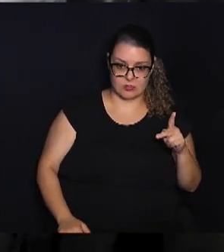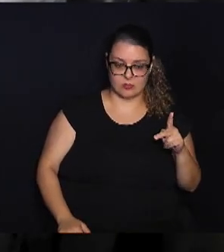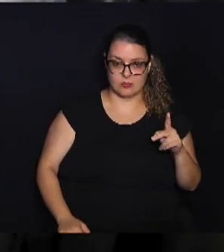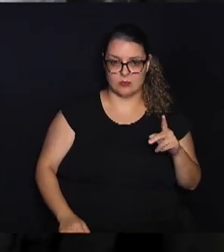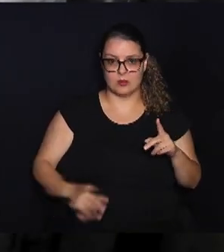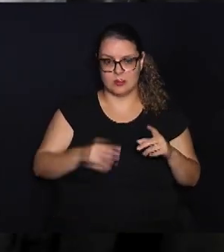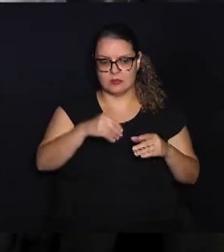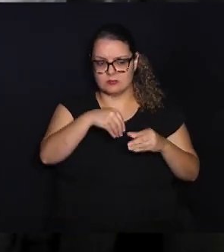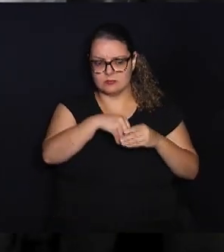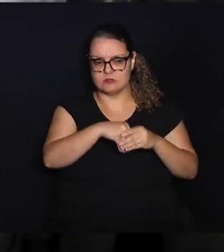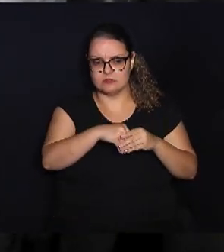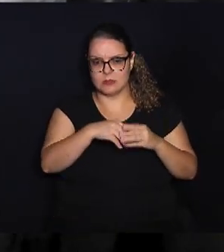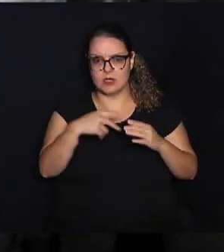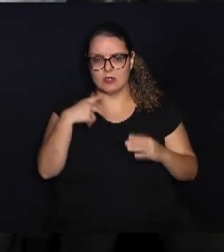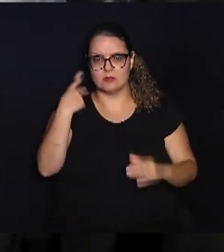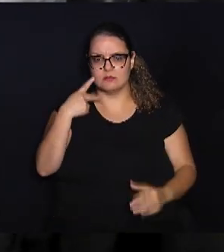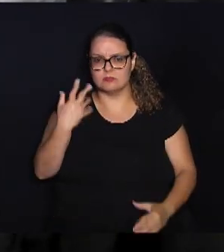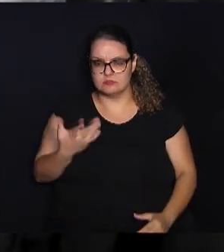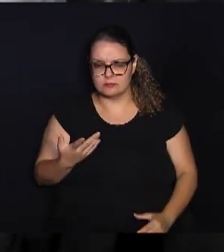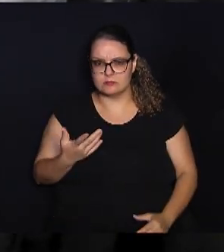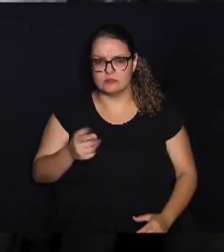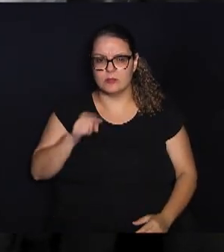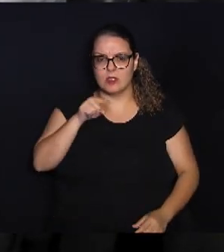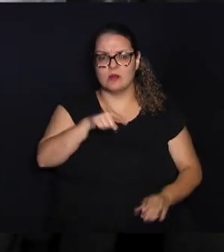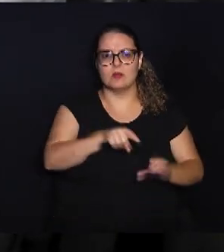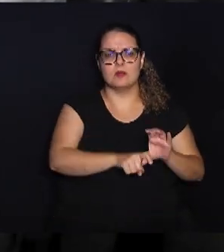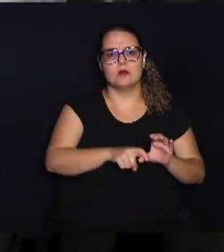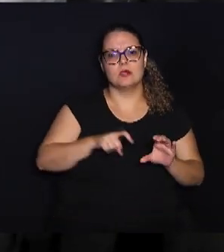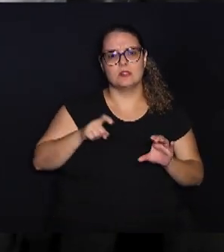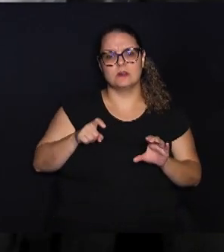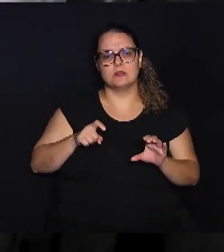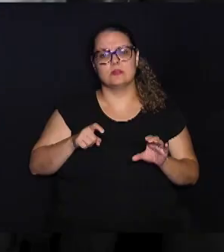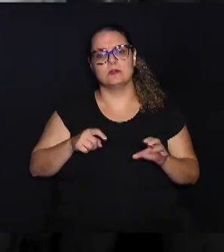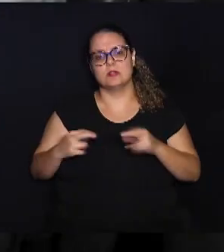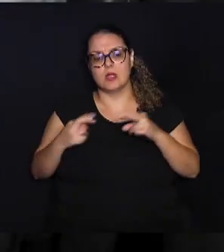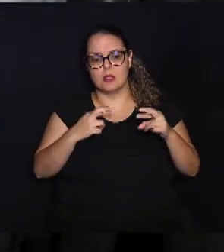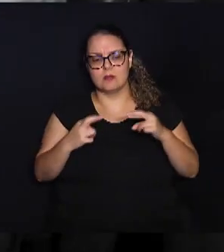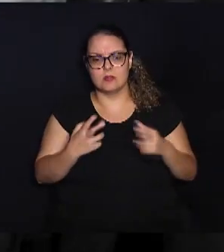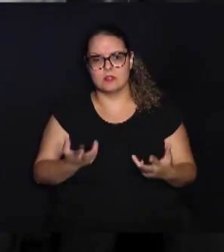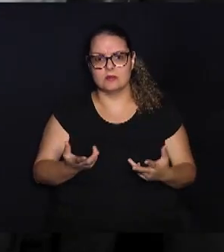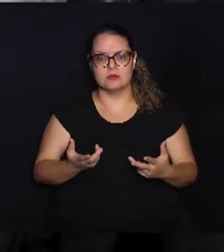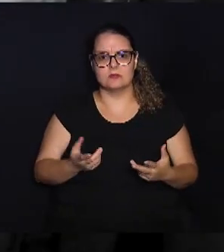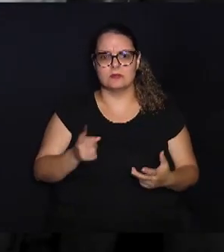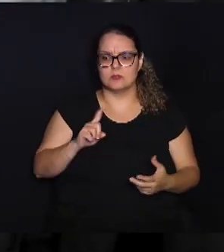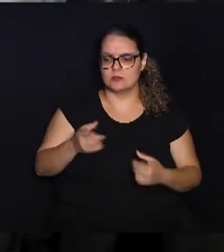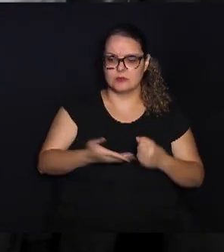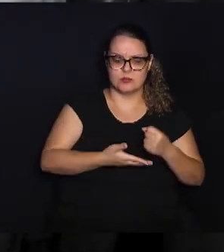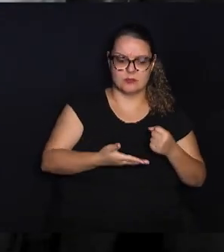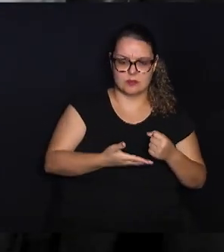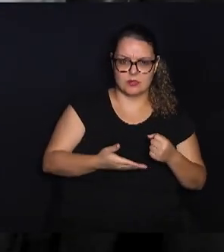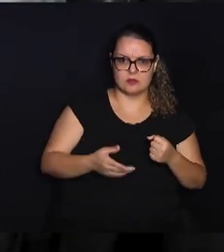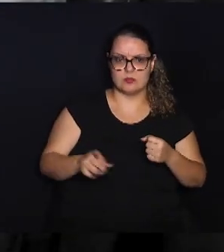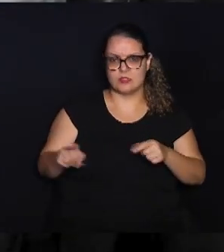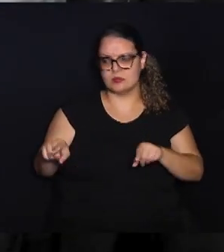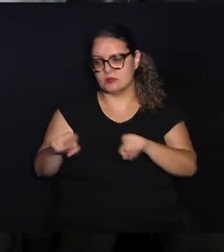político. Então você era um independente. Que análise que você faz disso? Eu não sou base, mas também não estou junto